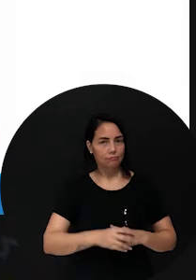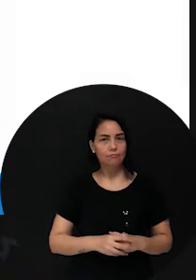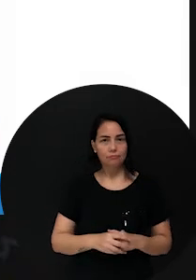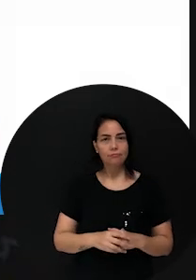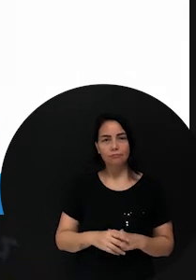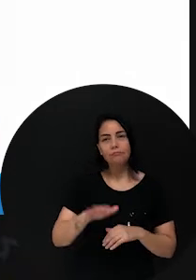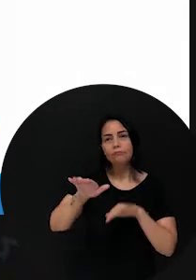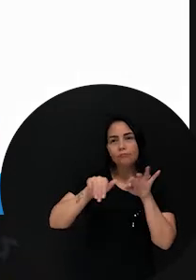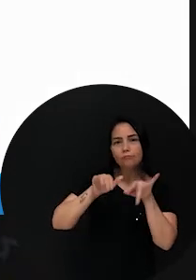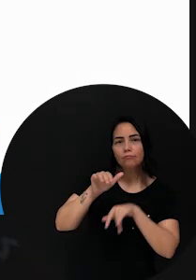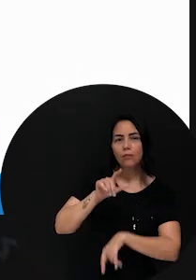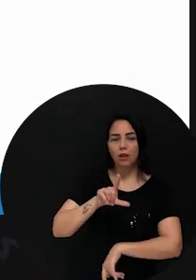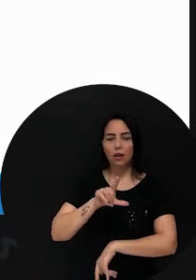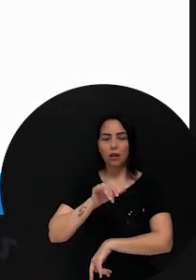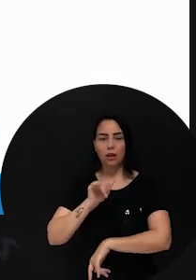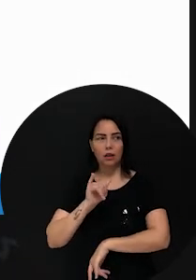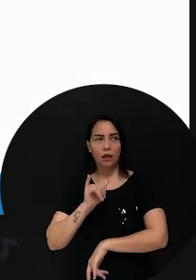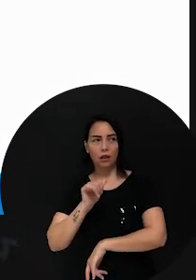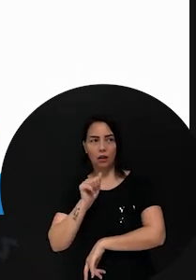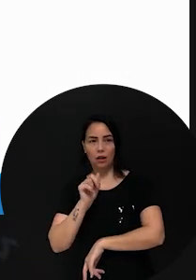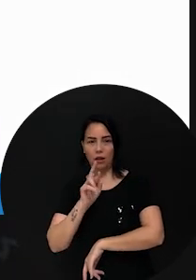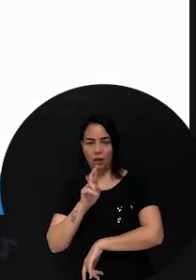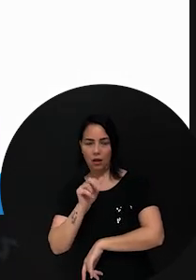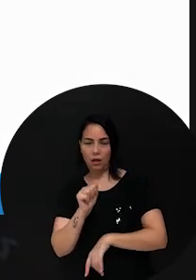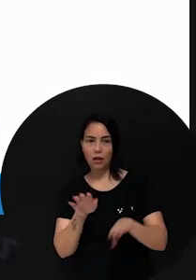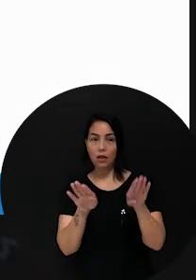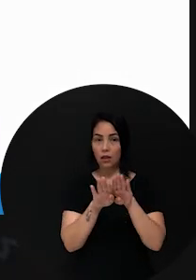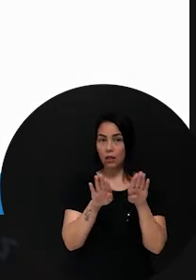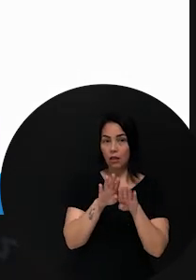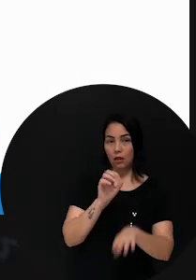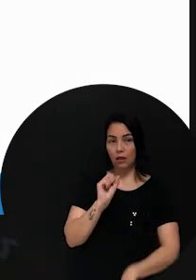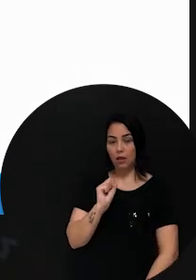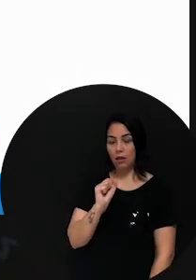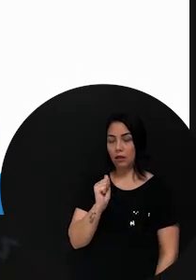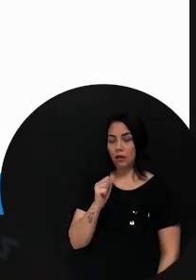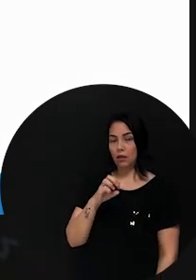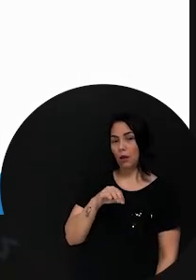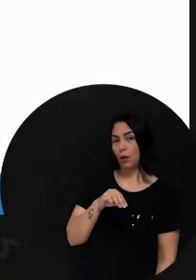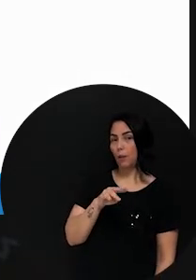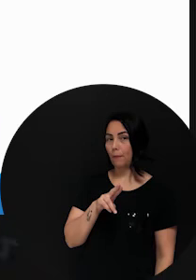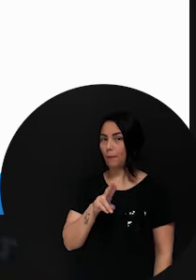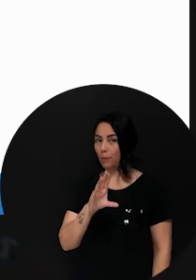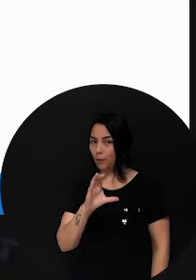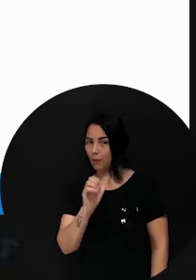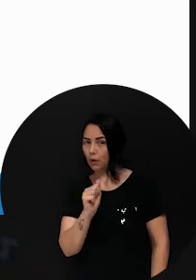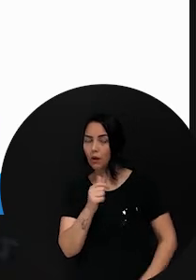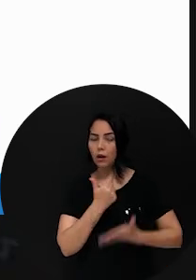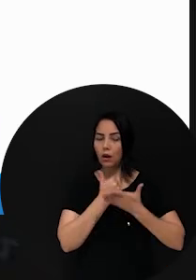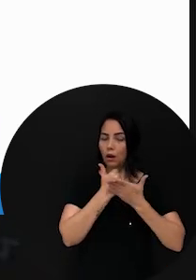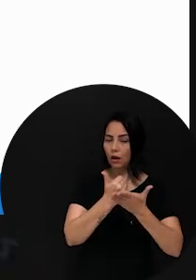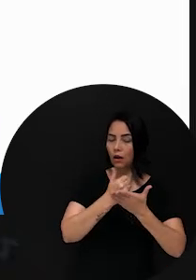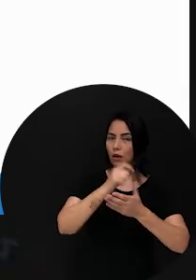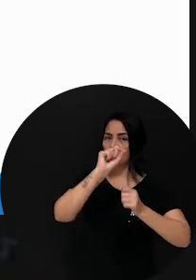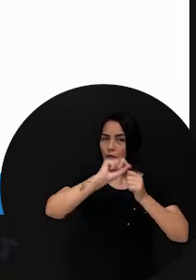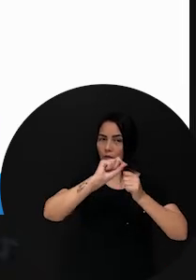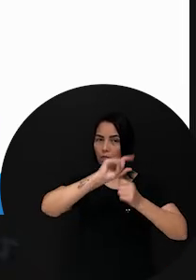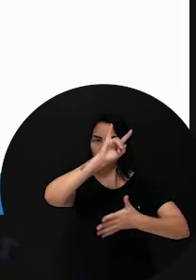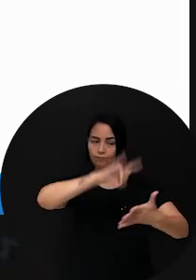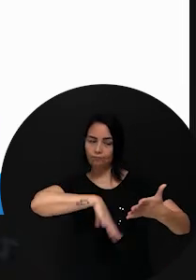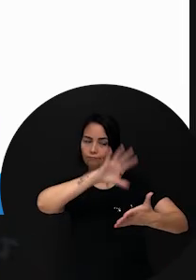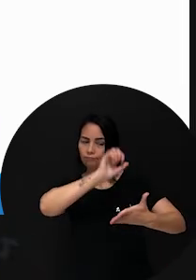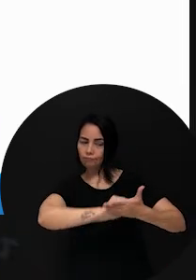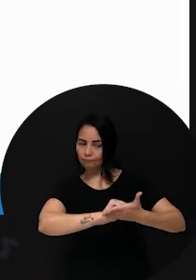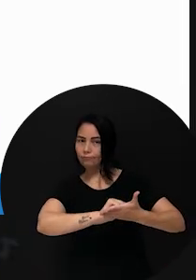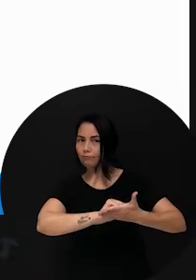Liara e o Samuel, que vão estar aqui fazendo esse plantão para estar auxiliando no preenchimento da ficha. Então, não vai ser por falta de